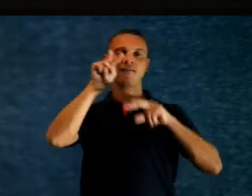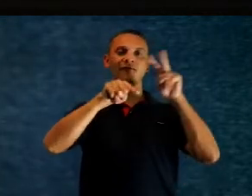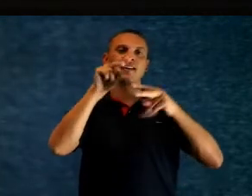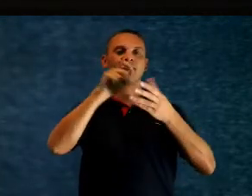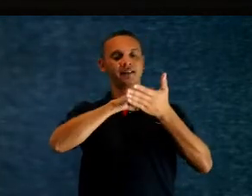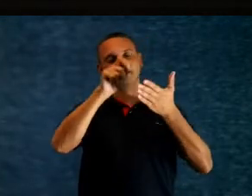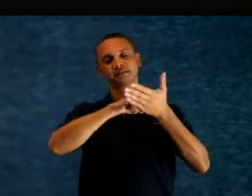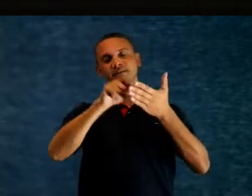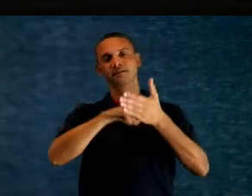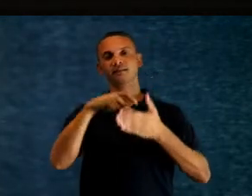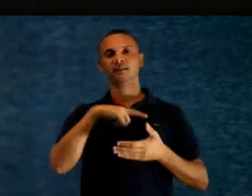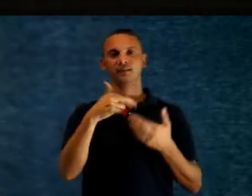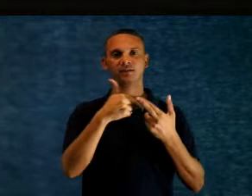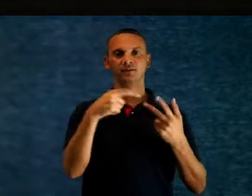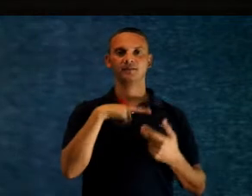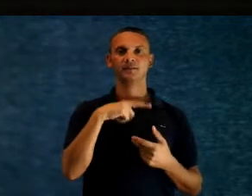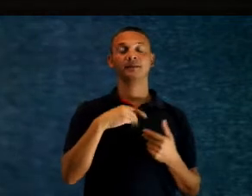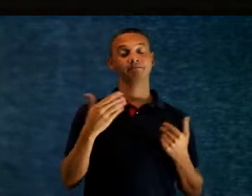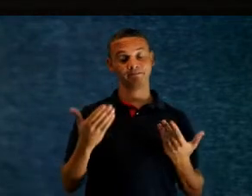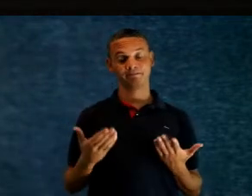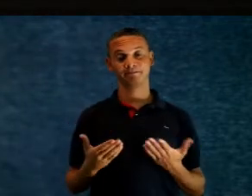telefone celular, nem WhatsApp, nem